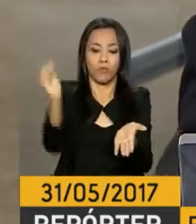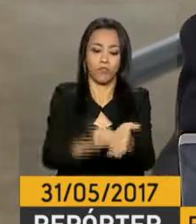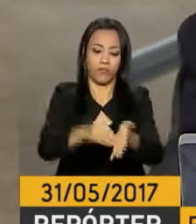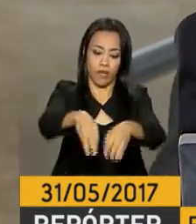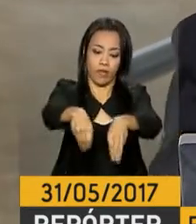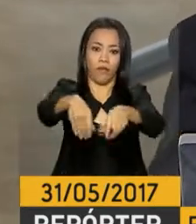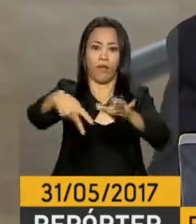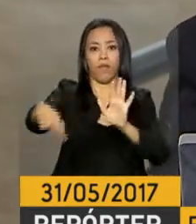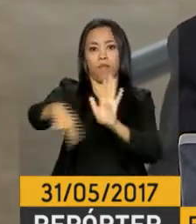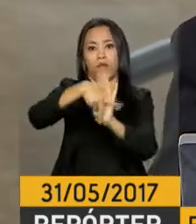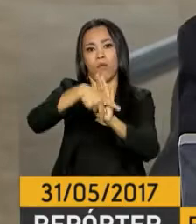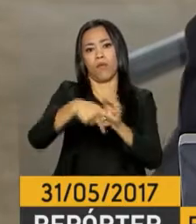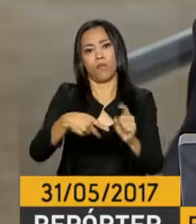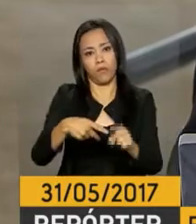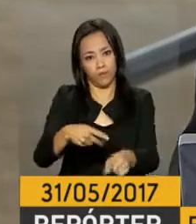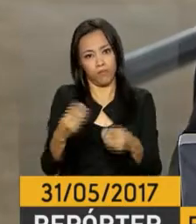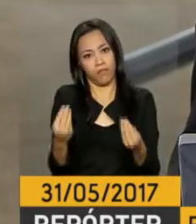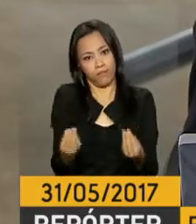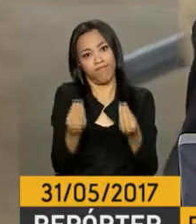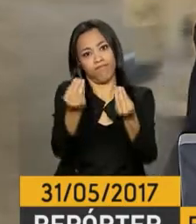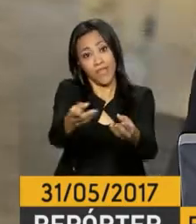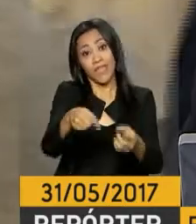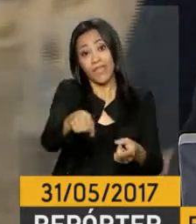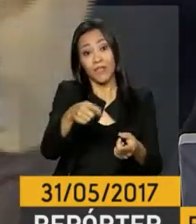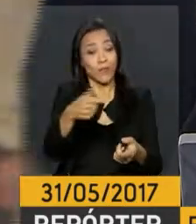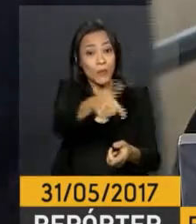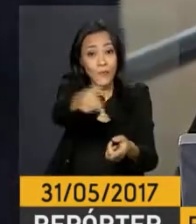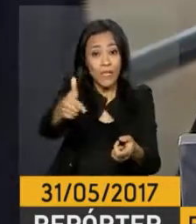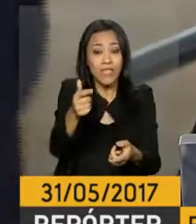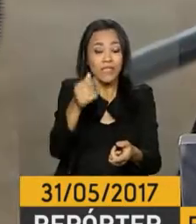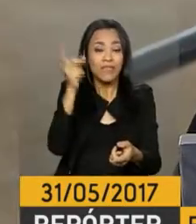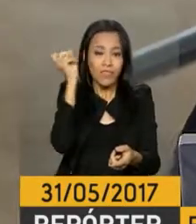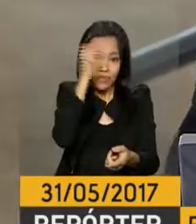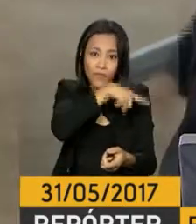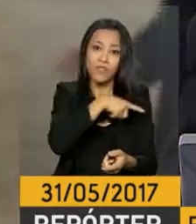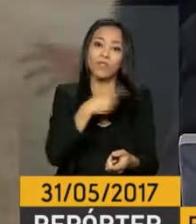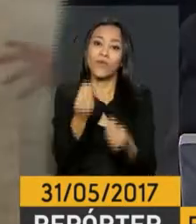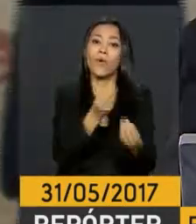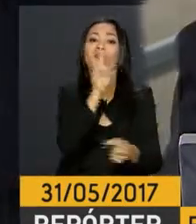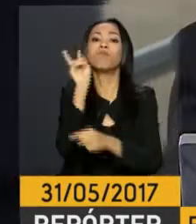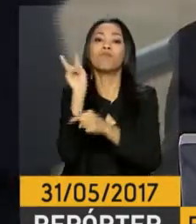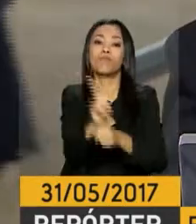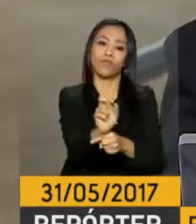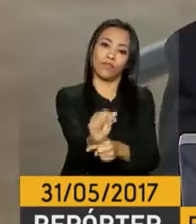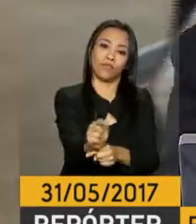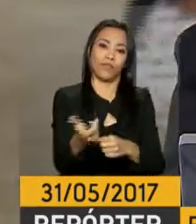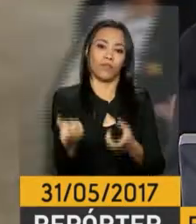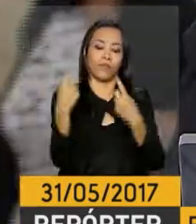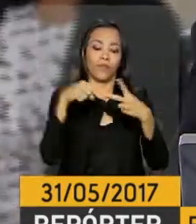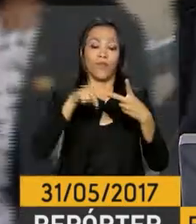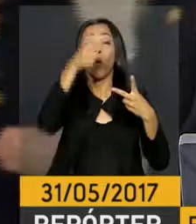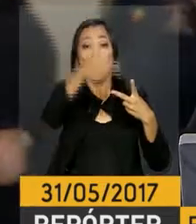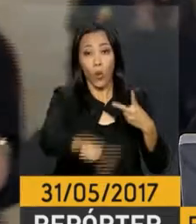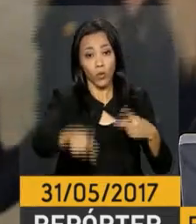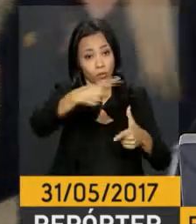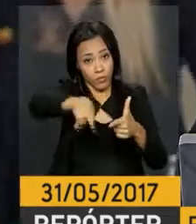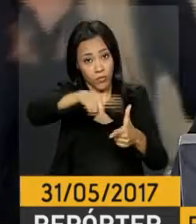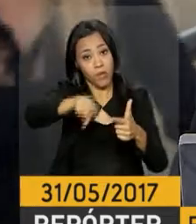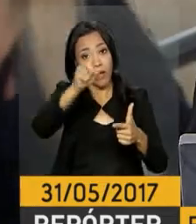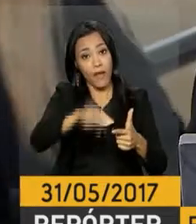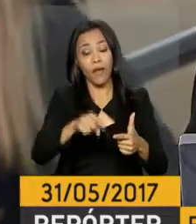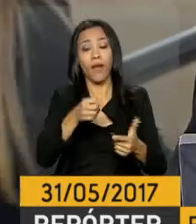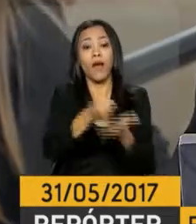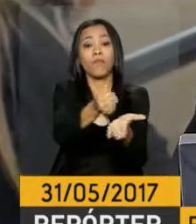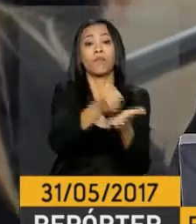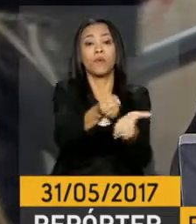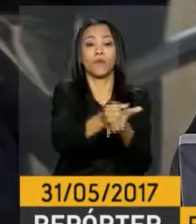aumentar a tomada de crédito por parte dos agricultores. Uma outra ação é assistência técnica. A gente viu que